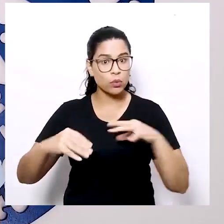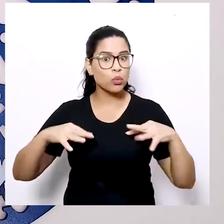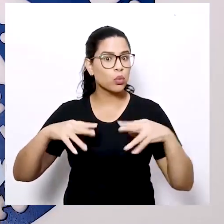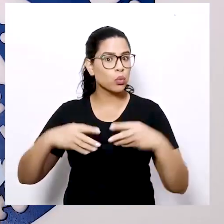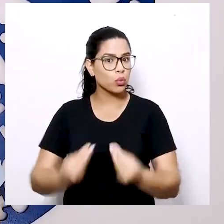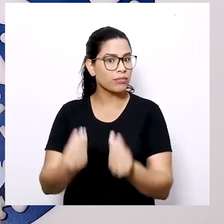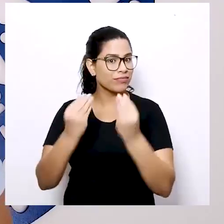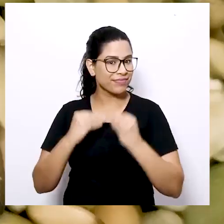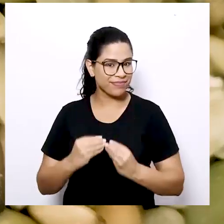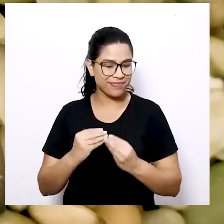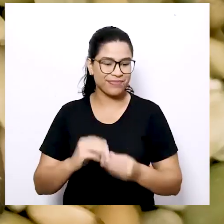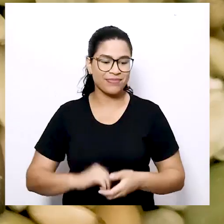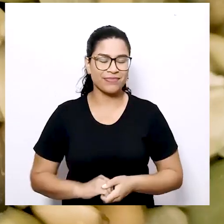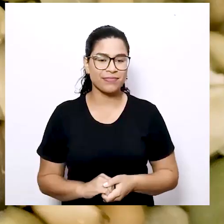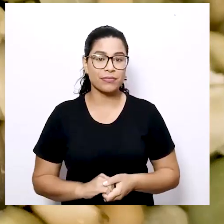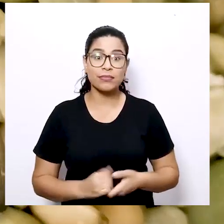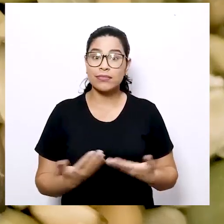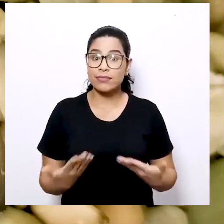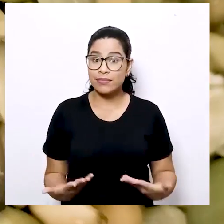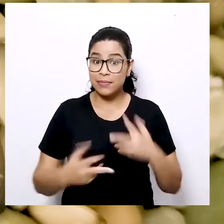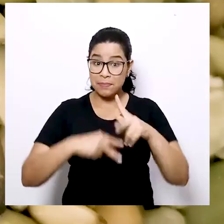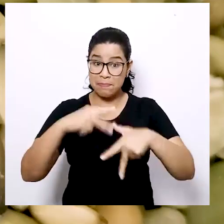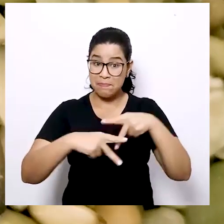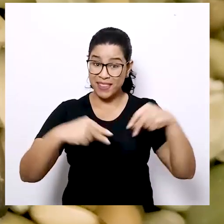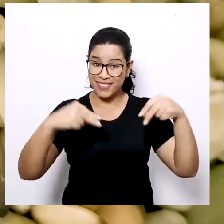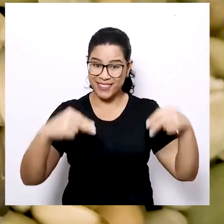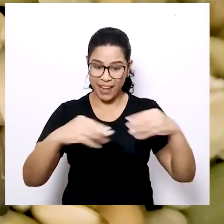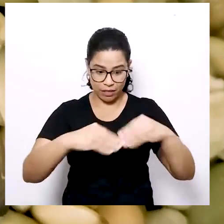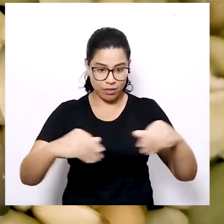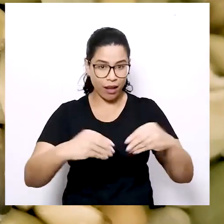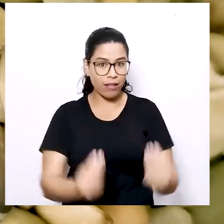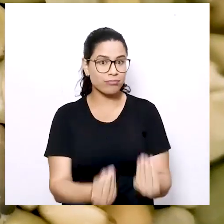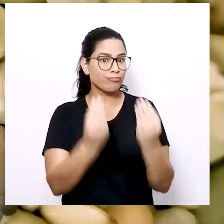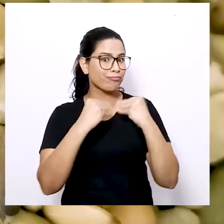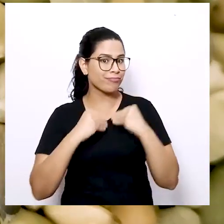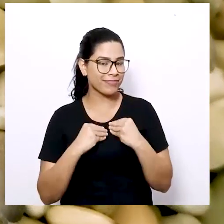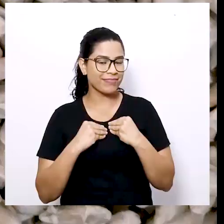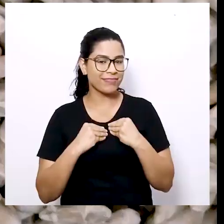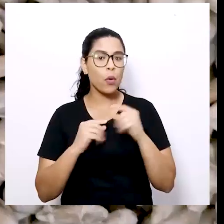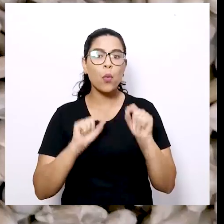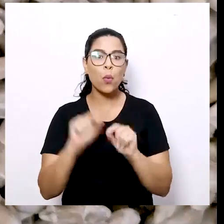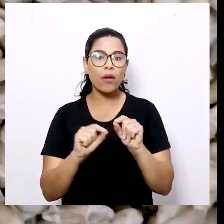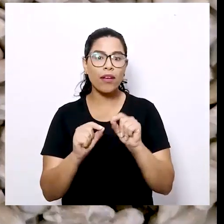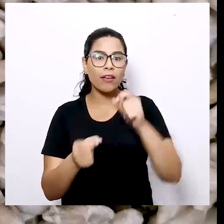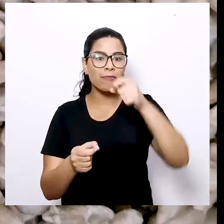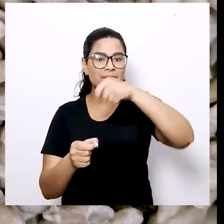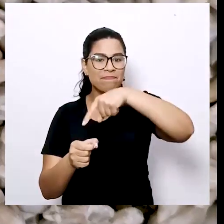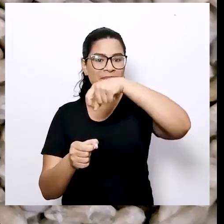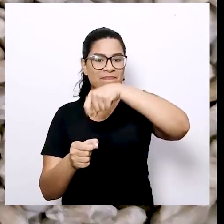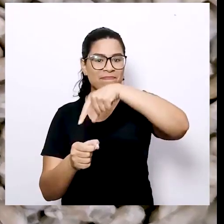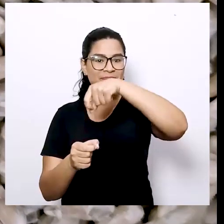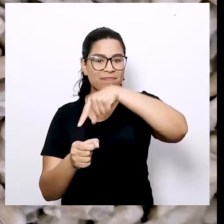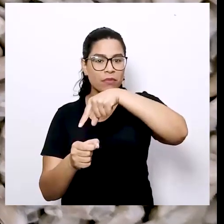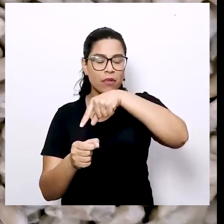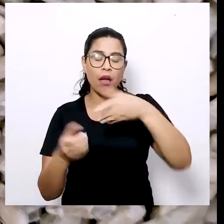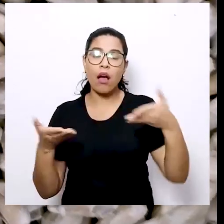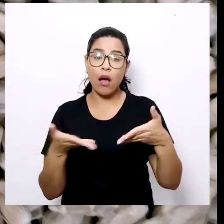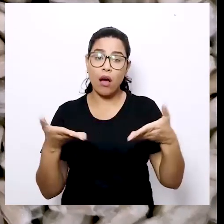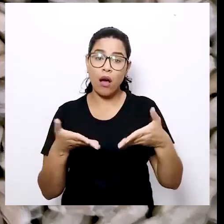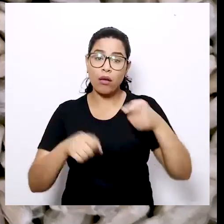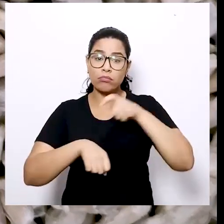ela nos dá. Um dos presentes que a terra nos dá, as sementes. Nesses tempos de pandemia, o que